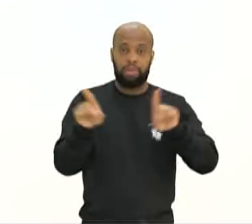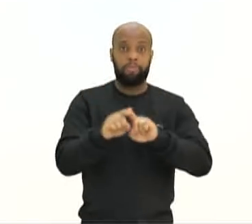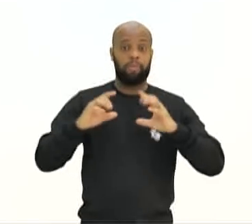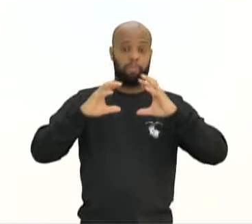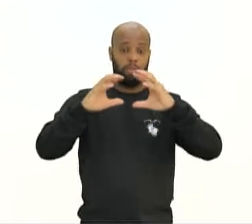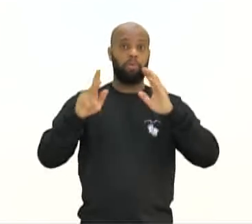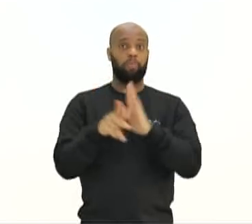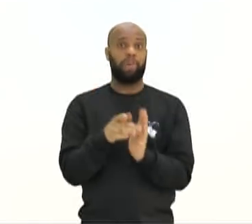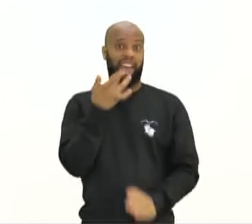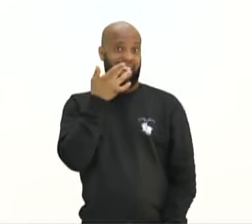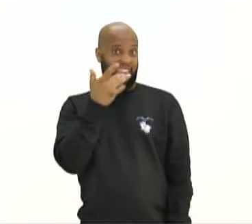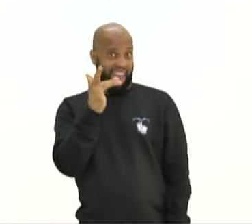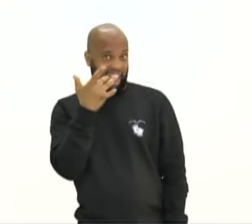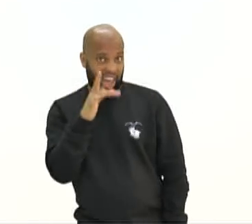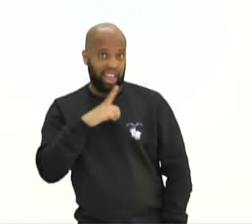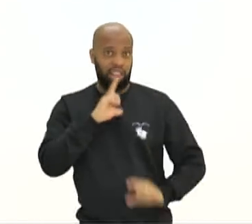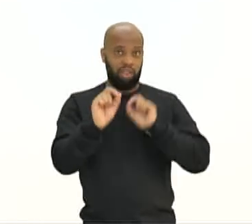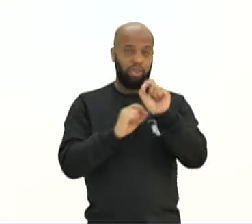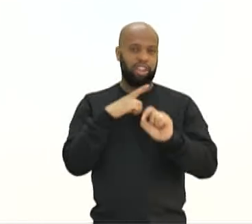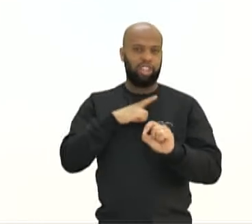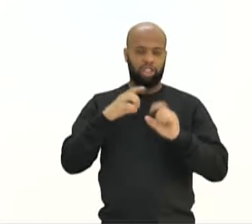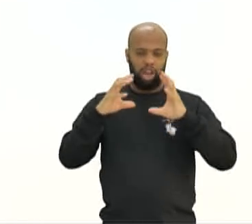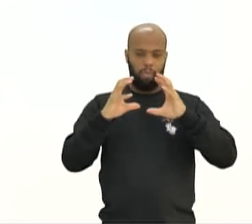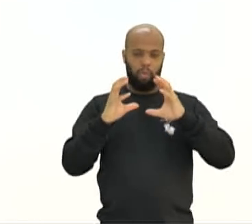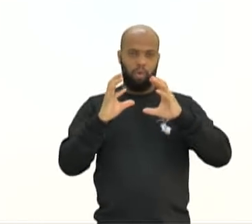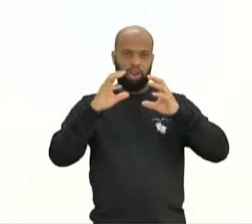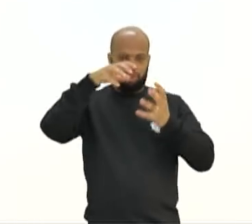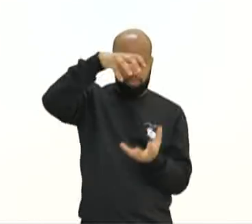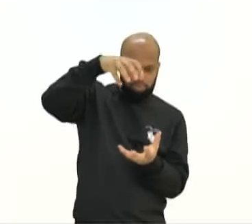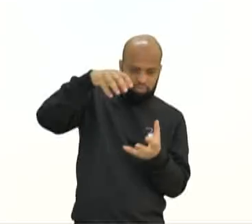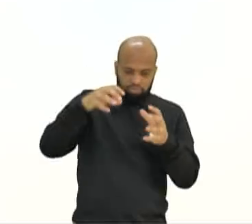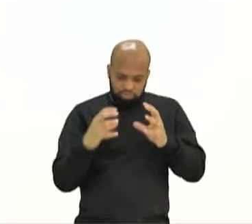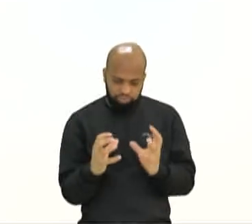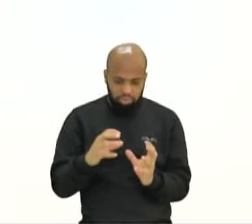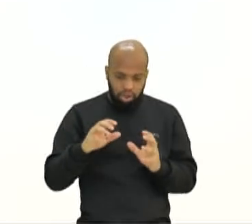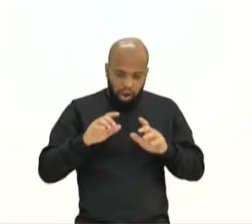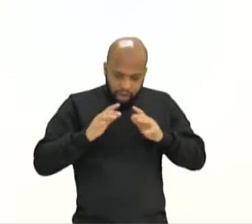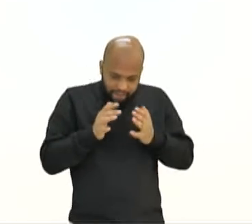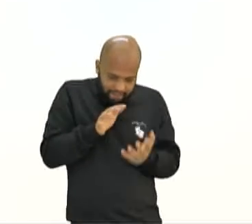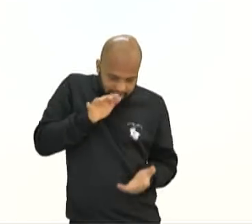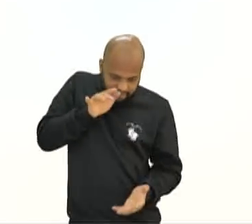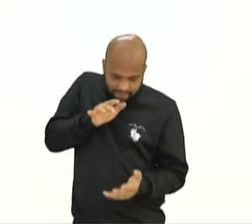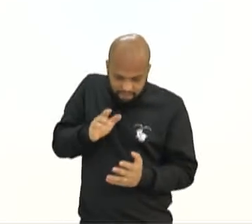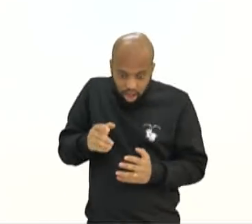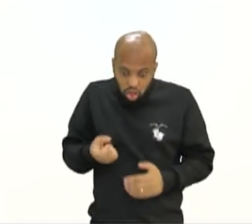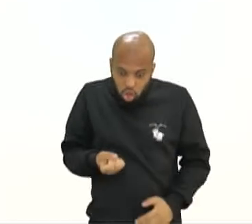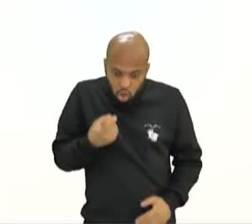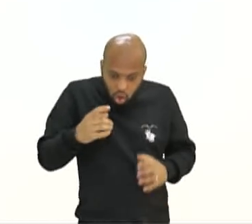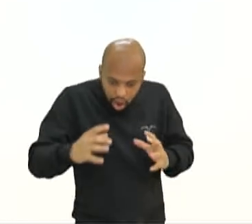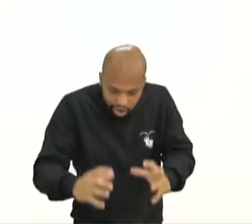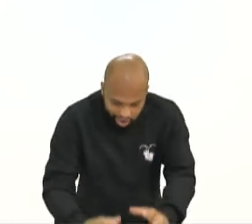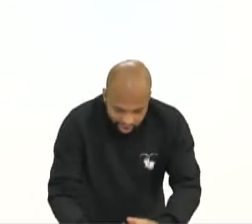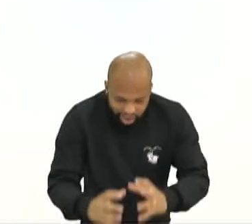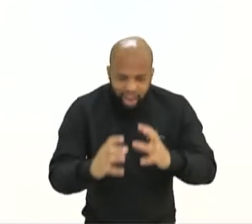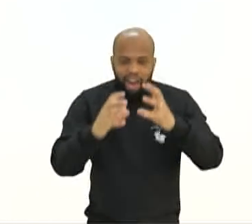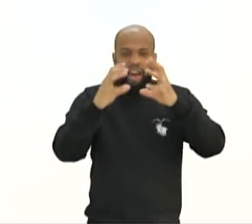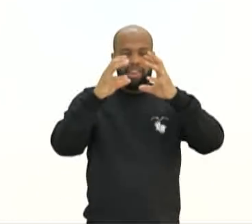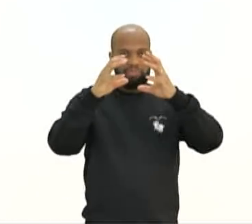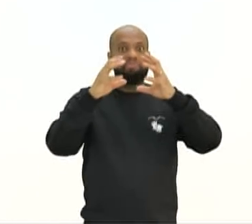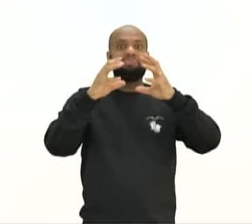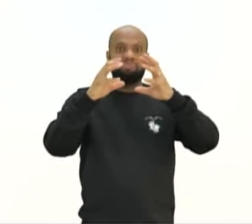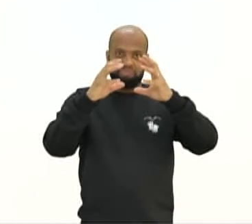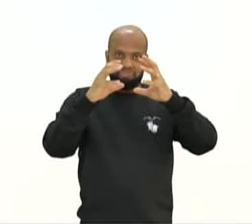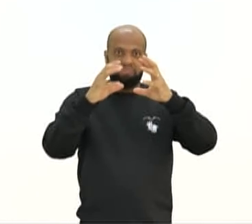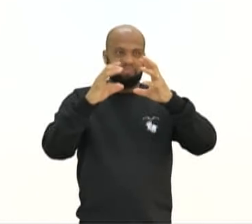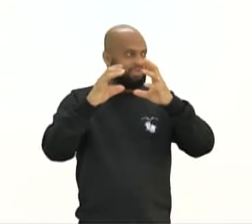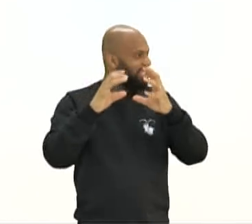ouro. A bola no fundo da cesta. Porém, tão brilhante que foi o primeiro presente que escolheram.